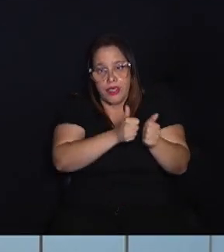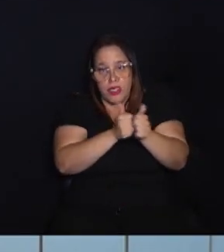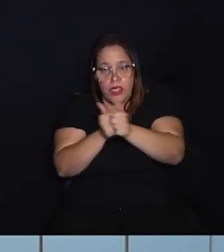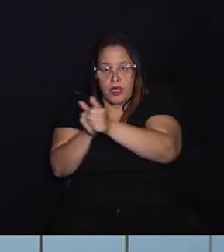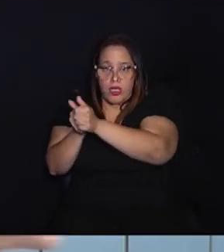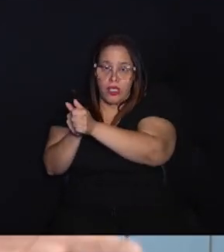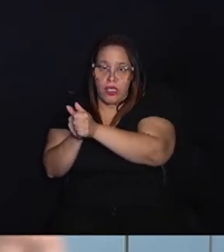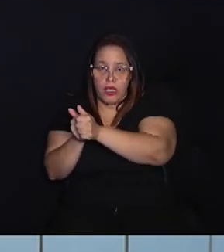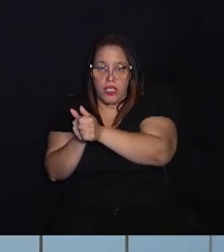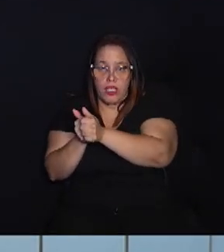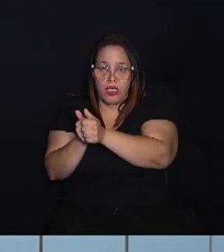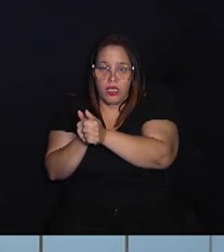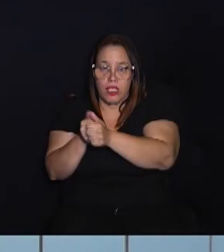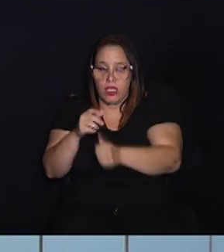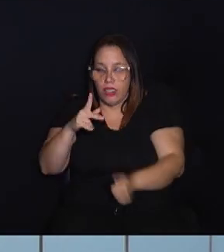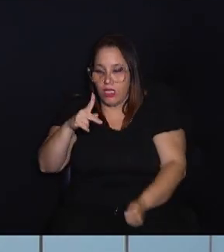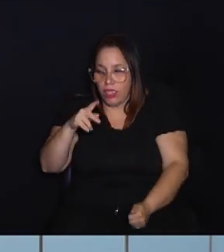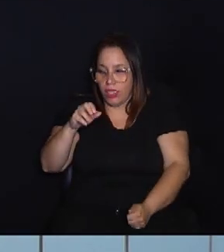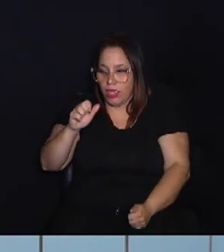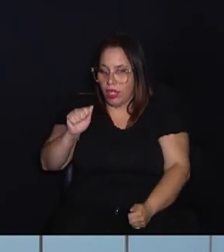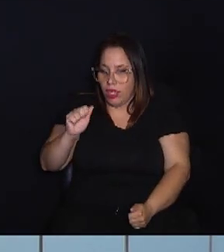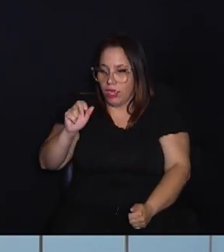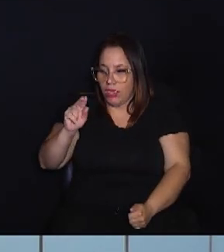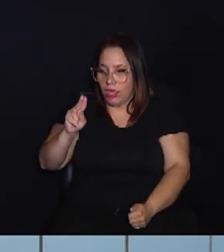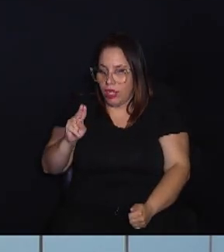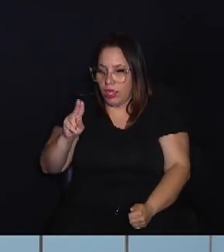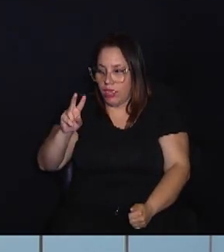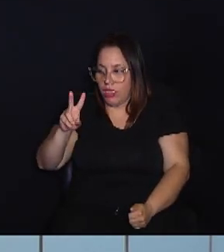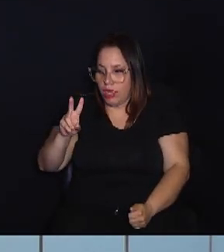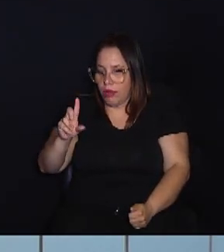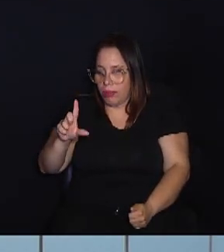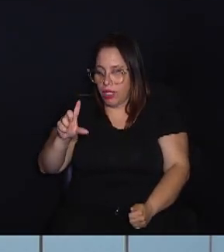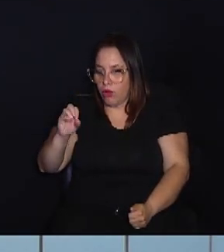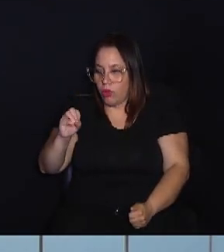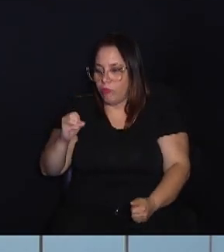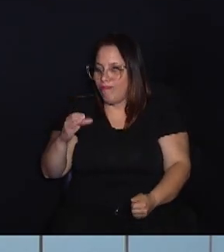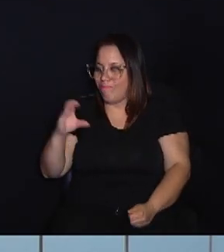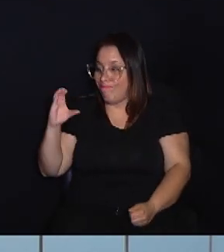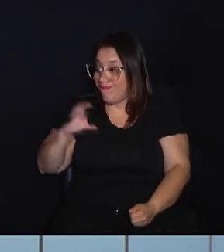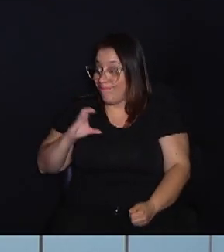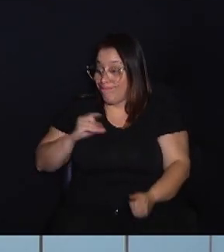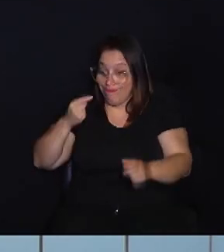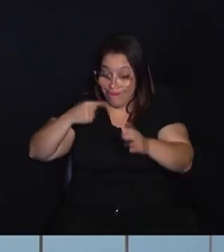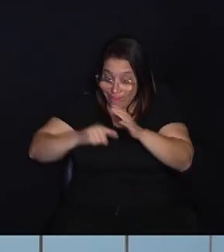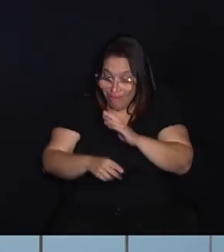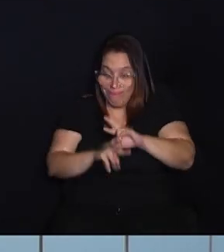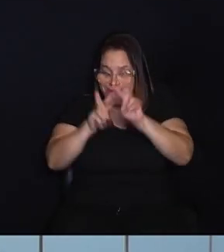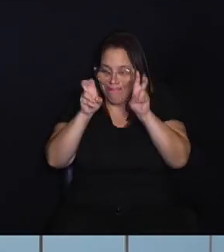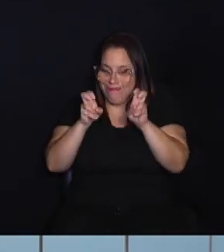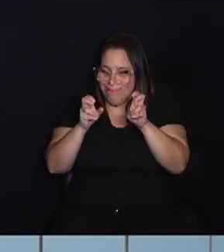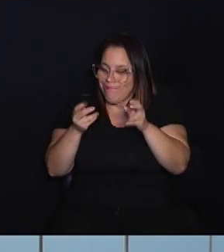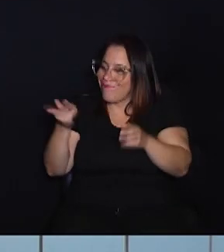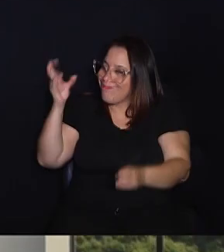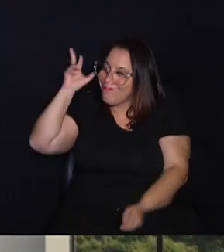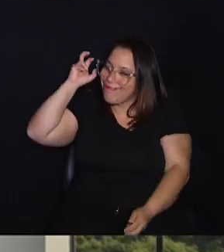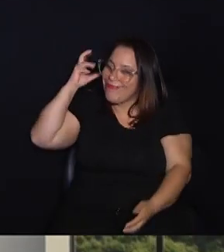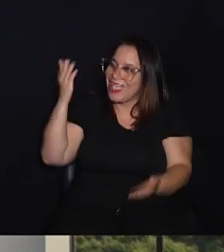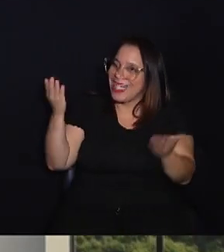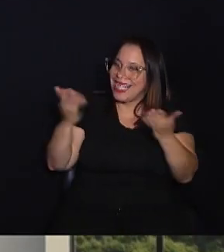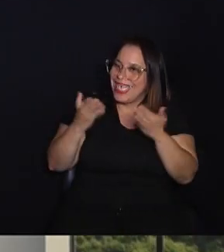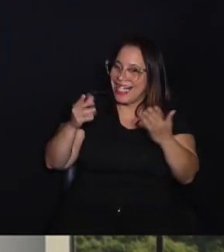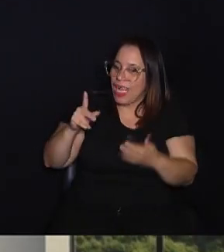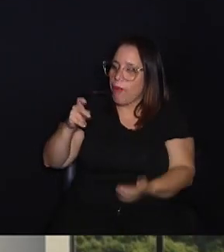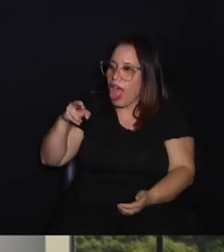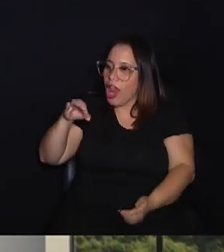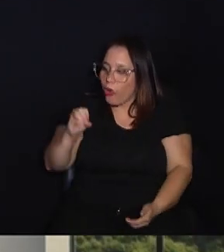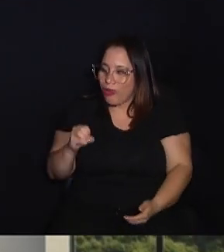estimulado muito esse debate é o Paulo Martelli. Por isso vai ser uma oportunidade rica para a gente aprofundar esse tema aqui. Vamos ouvi-lo a partir de agora, então. Paulo